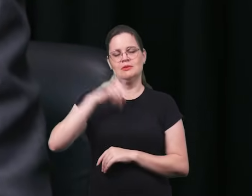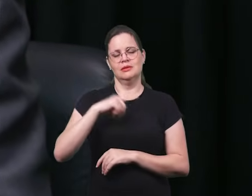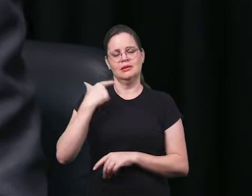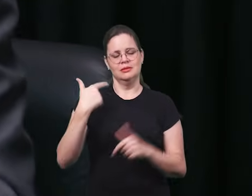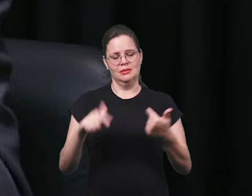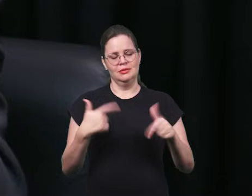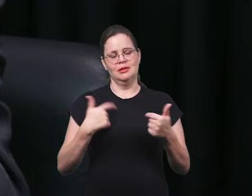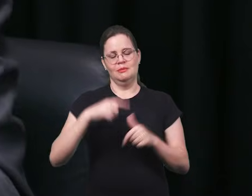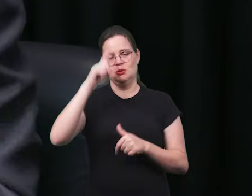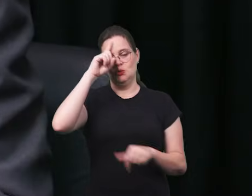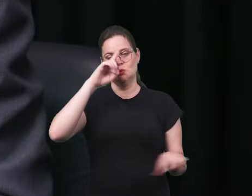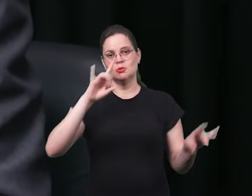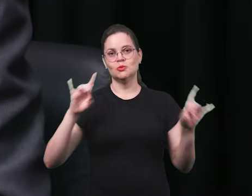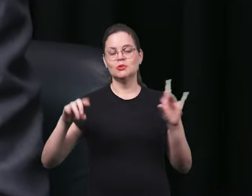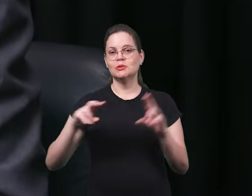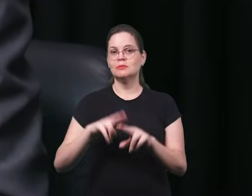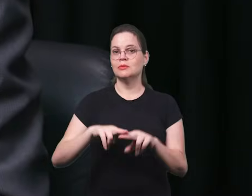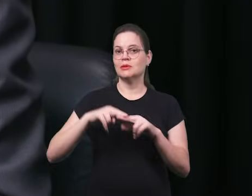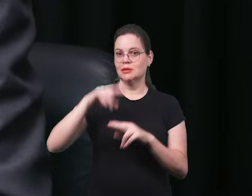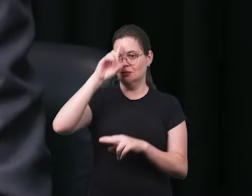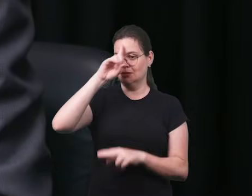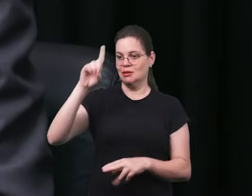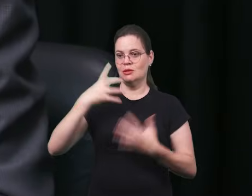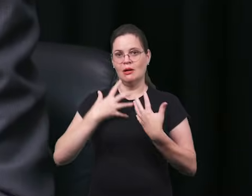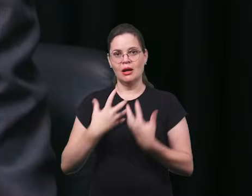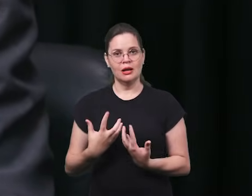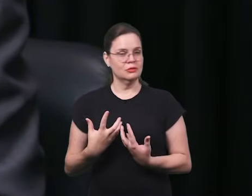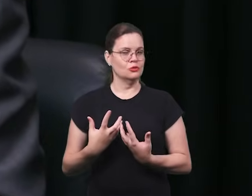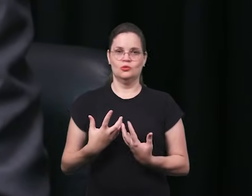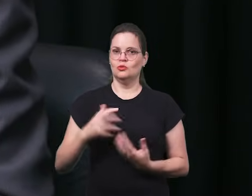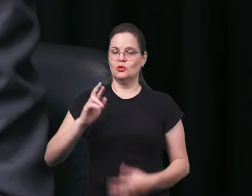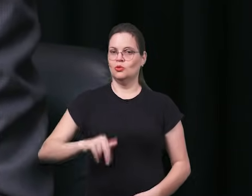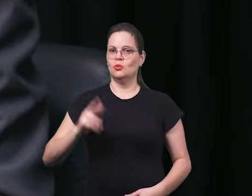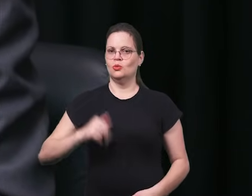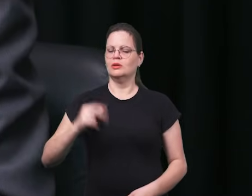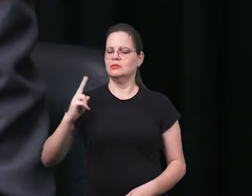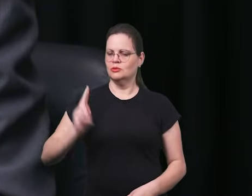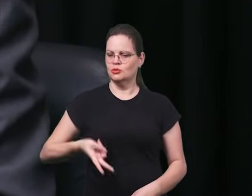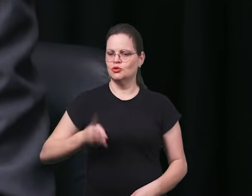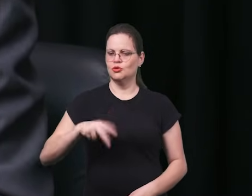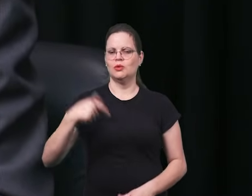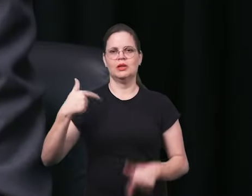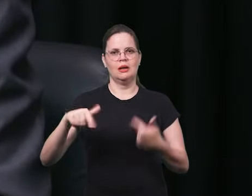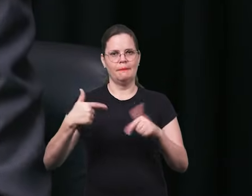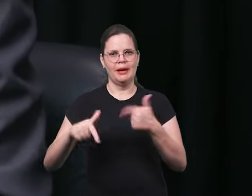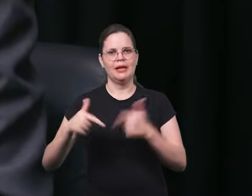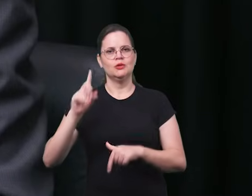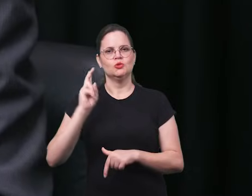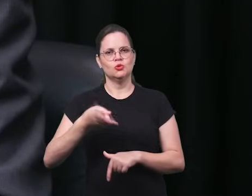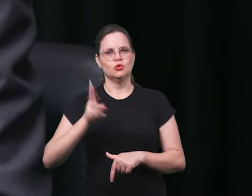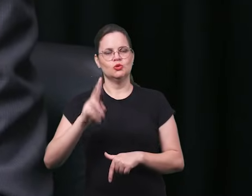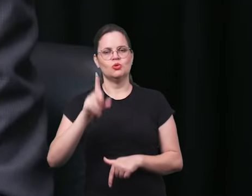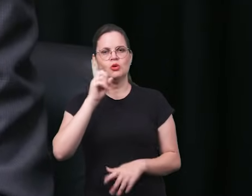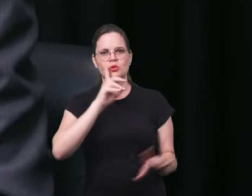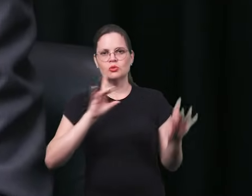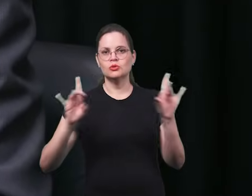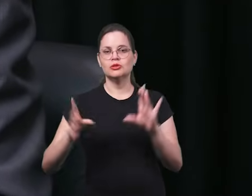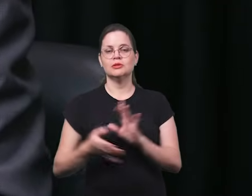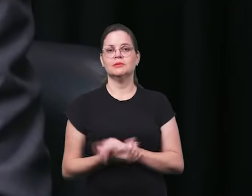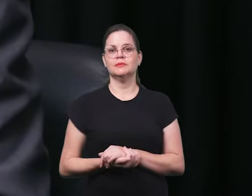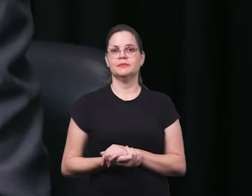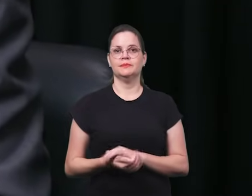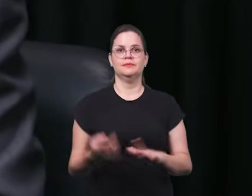de Deus, e é por isso que Deus ele não se cansa, ele continua trabalhando, não é? Porque este